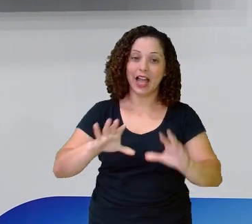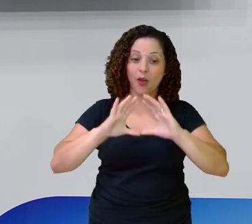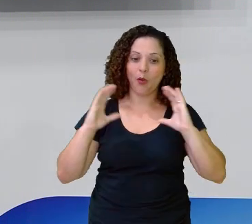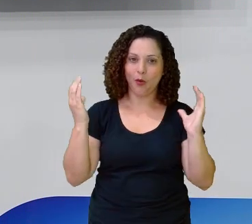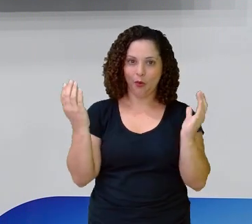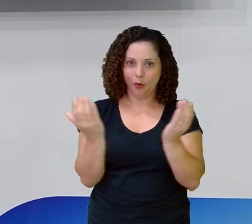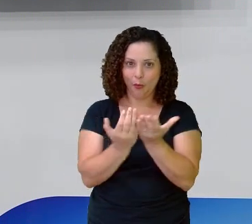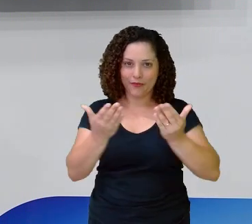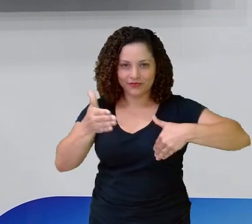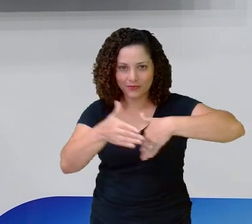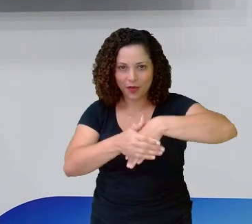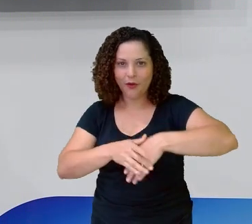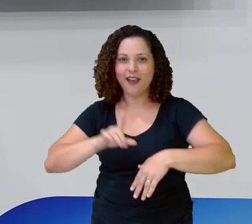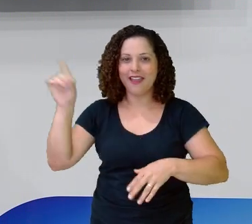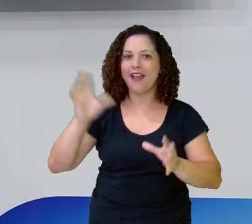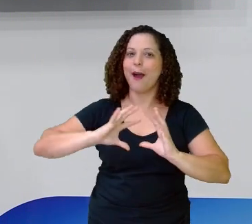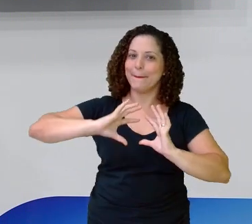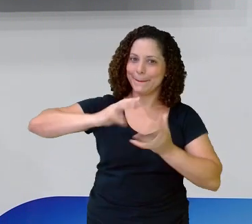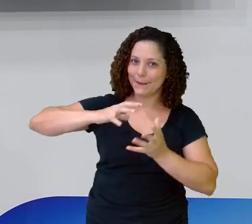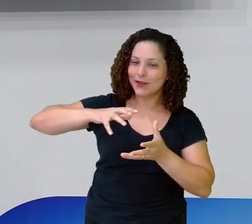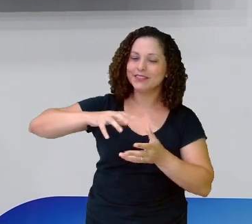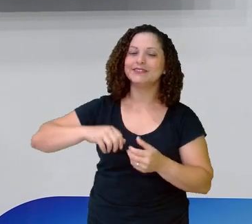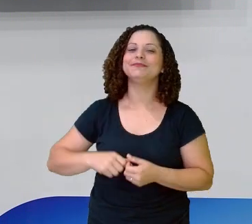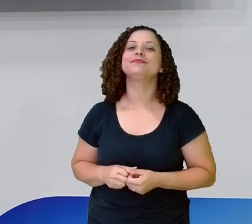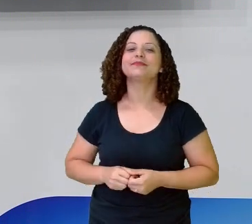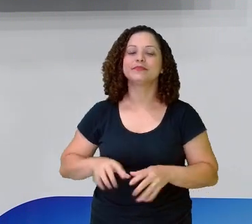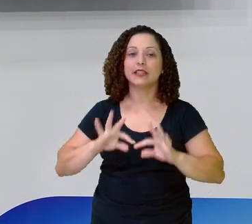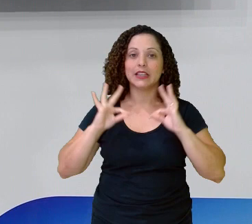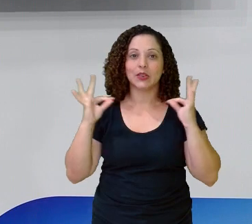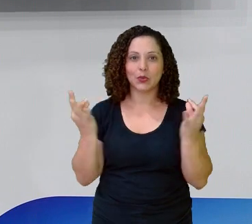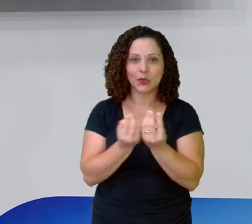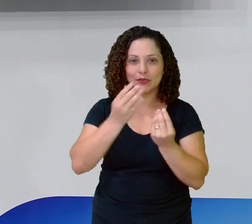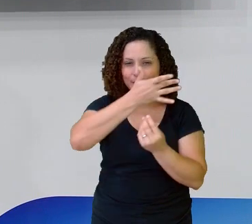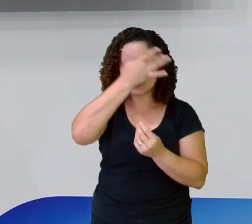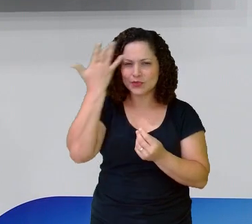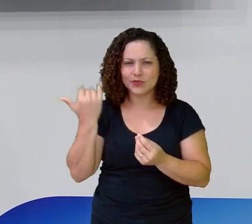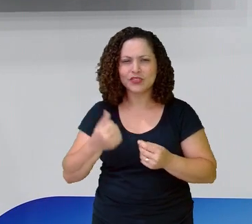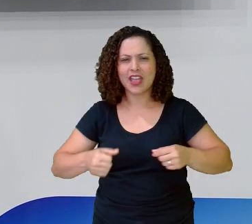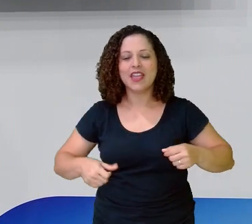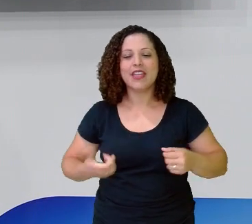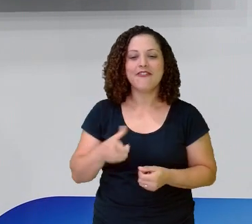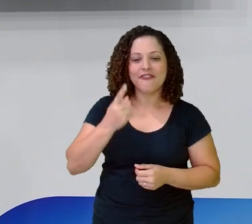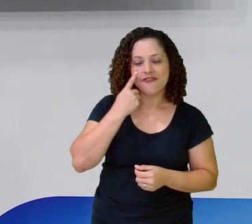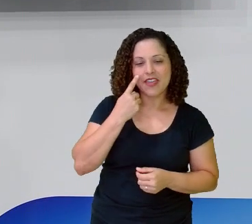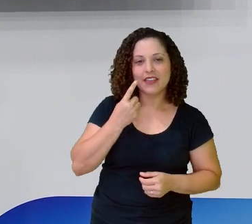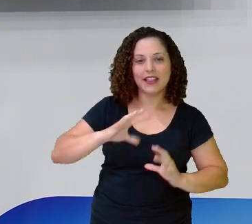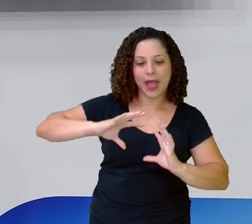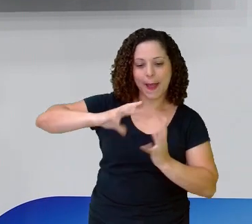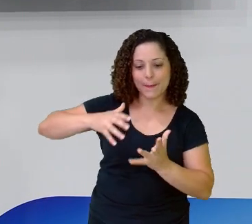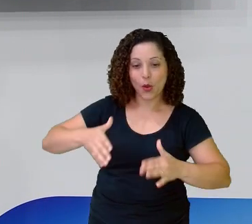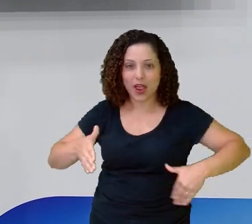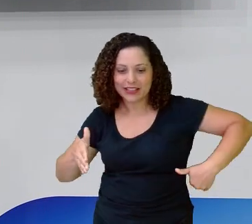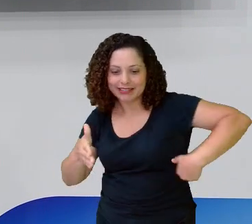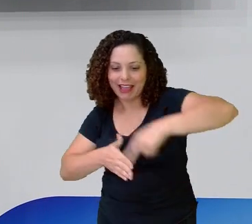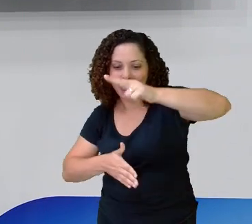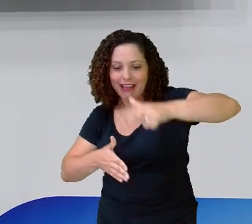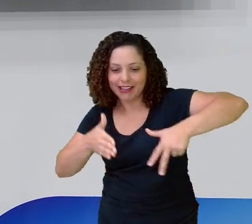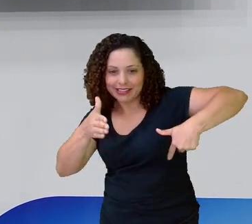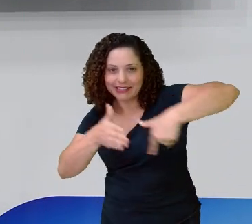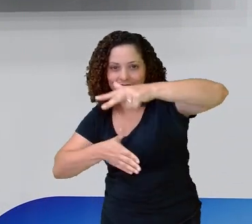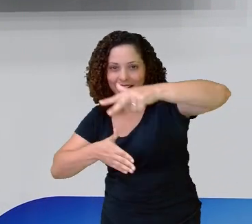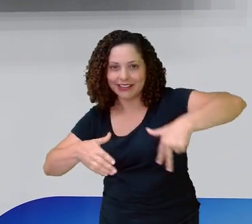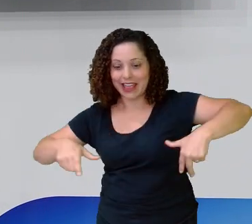copa. Claro que é, porque todos os jogadores, quando veem ela rolando, querem chutá-la